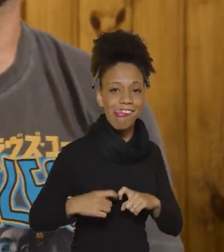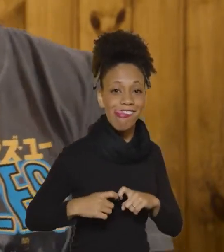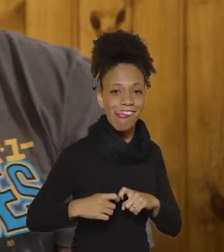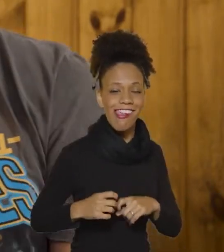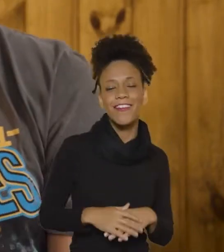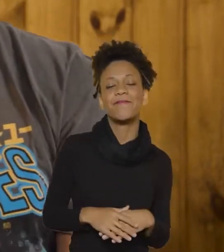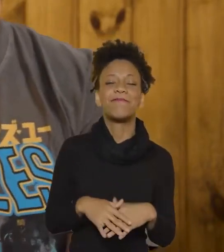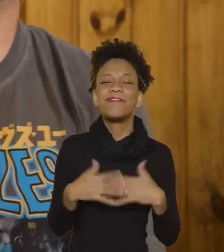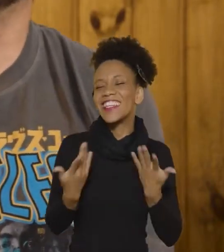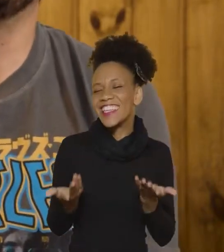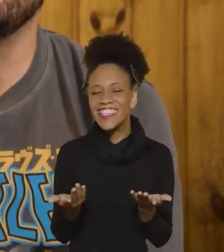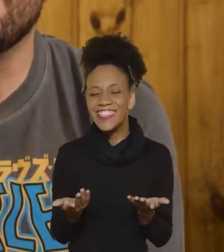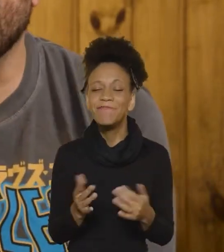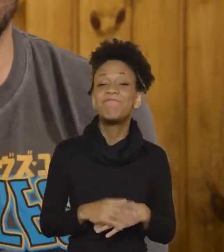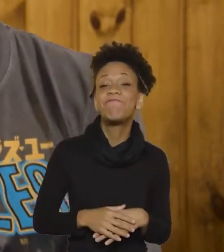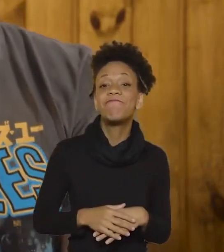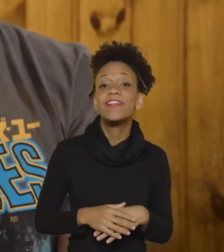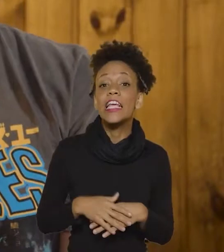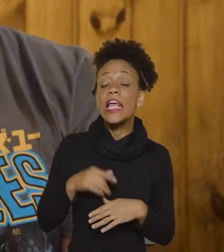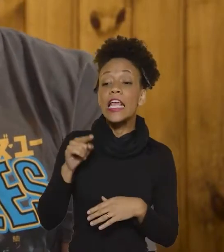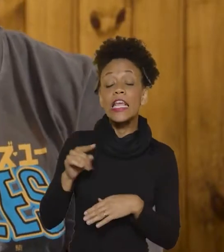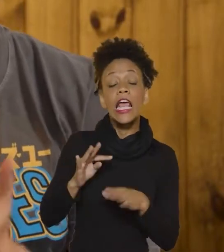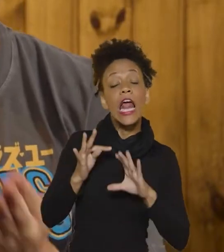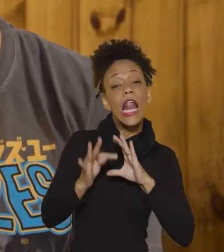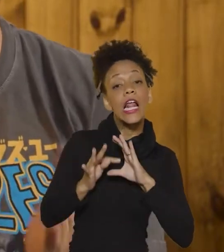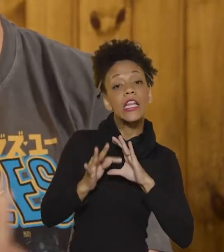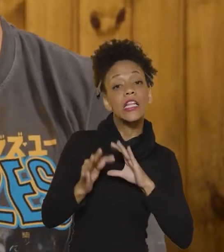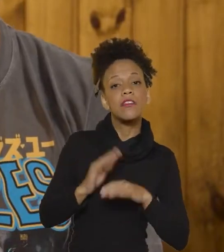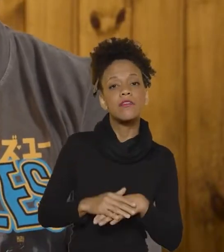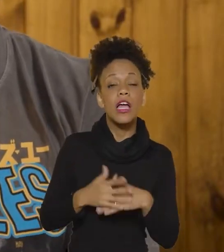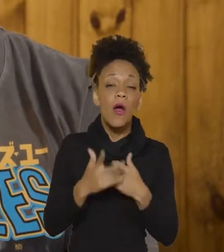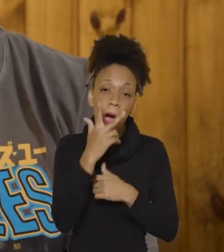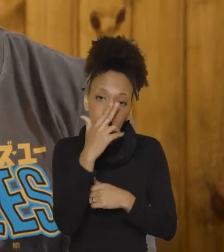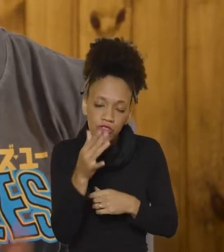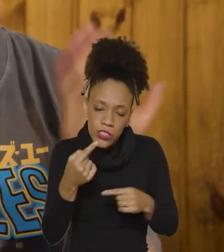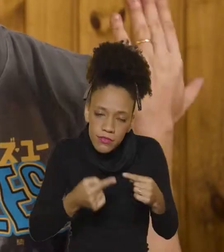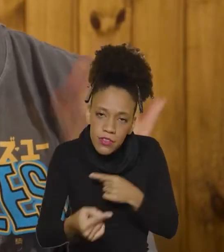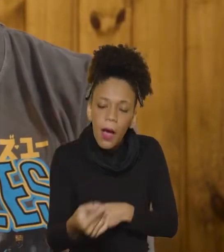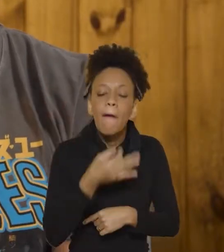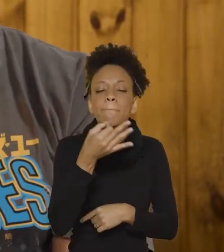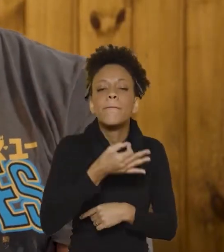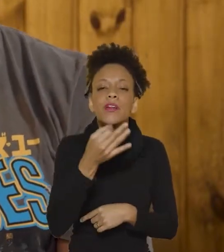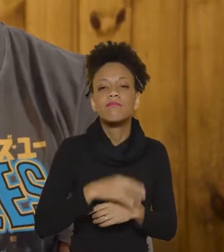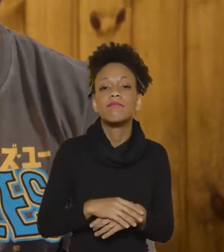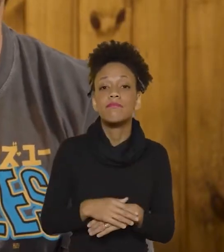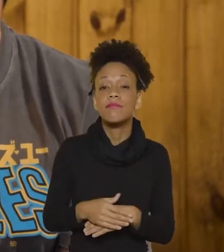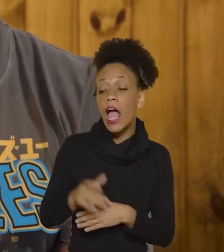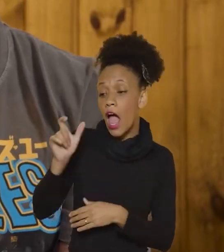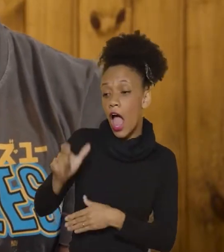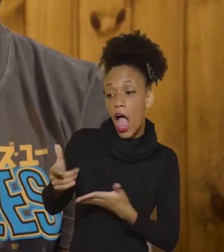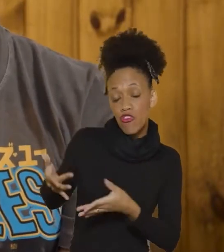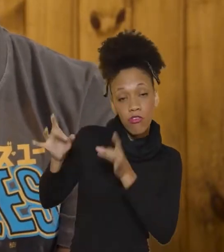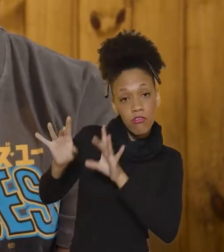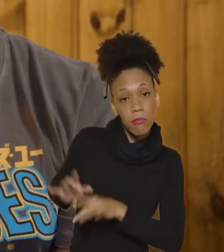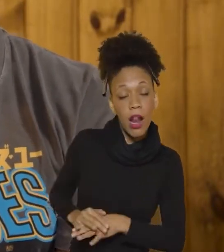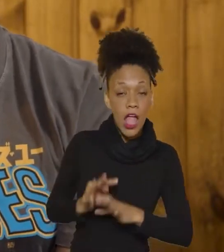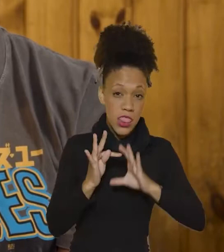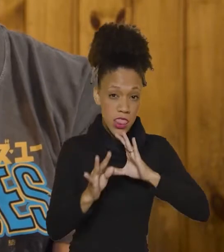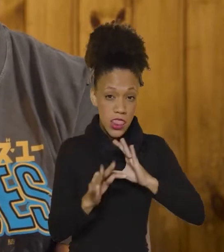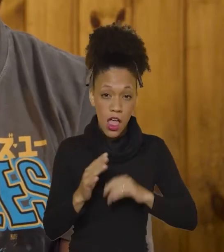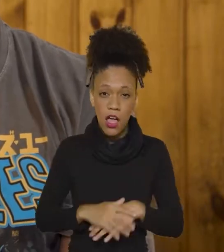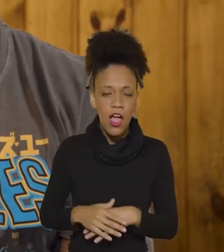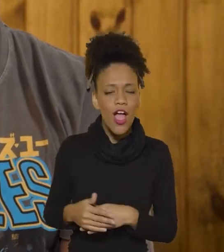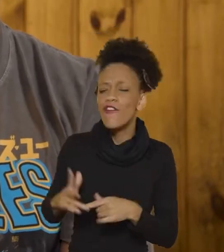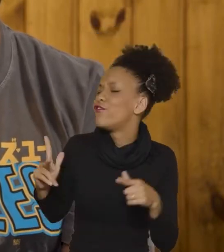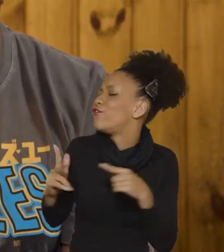ao ele é Trader e esse é o achismos toda semana a gente pega uma boa diferente a bolha de hoje é treino vou interromper